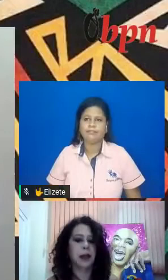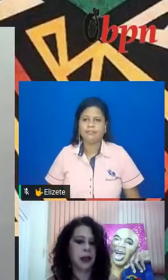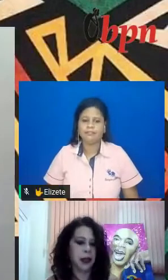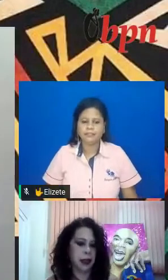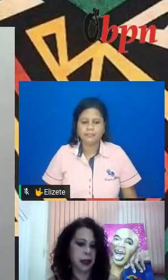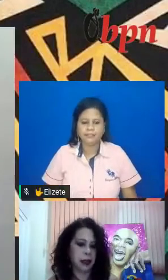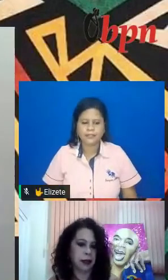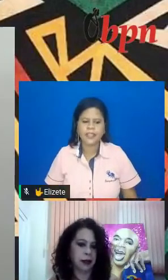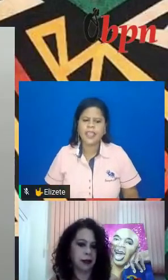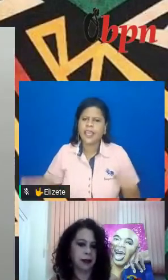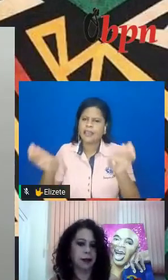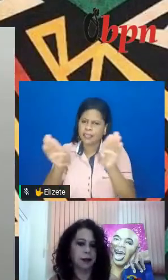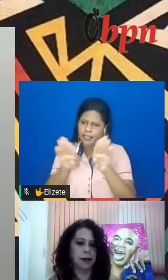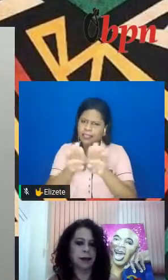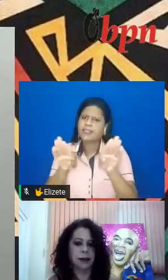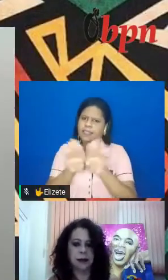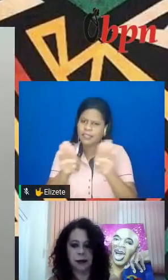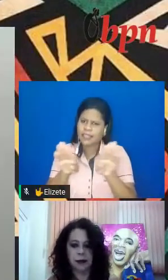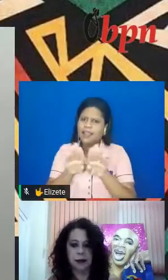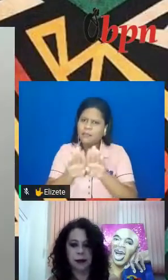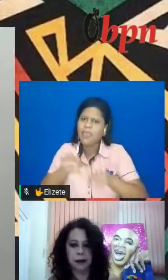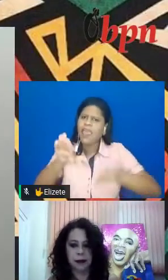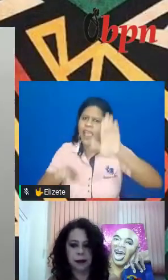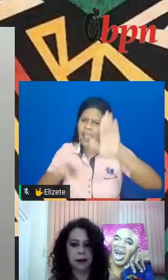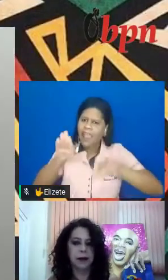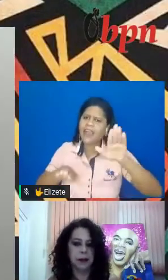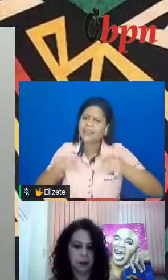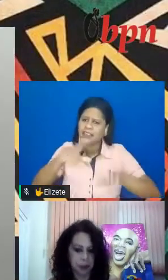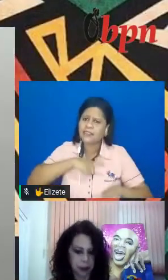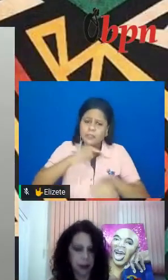também a gente, muitas vezes a gente faz esse jogo.